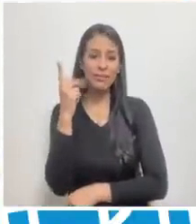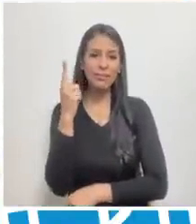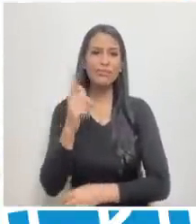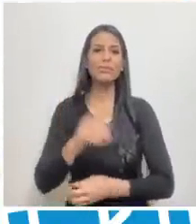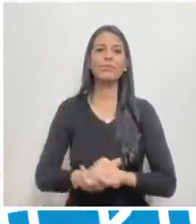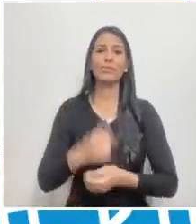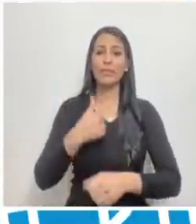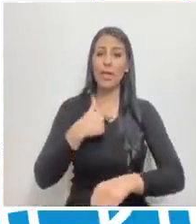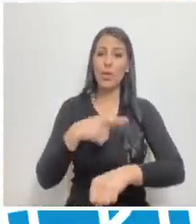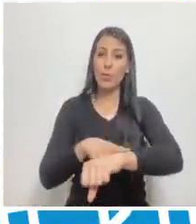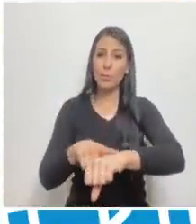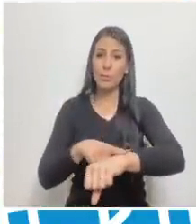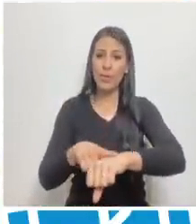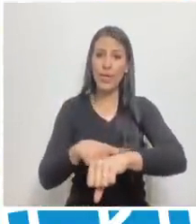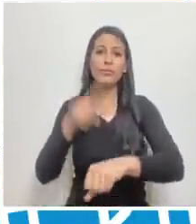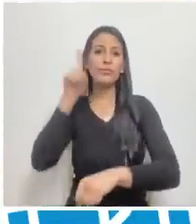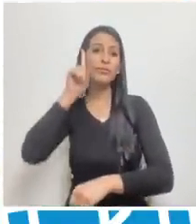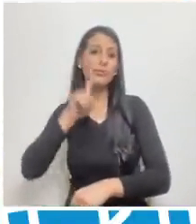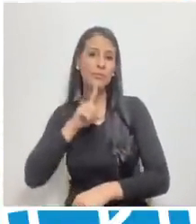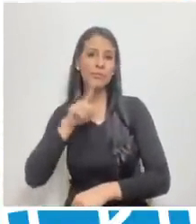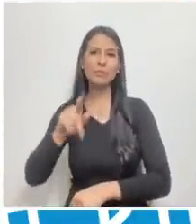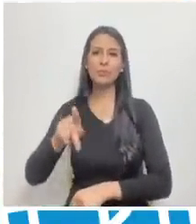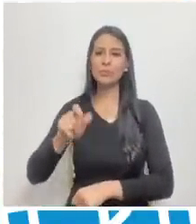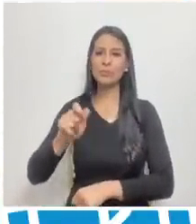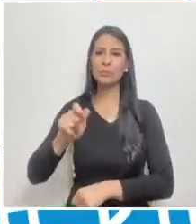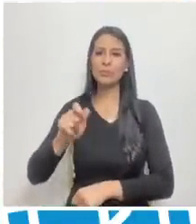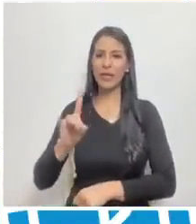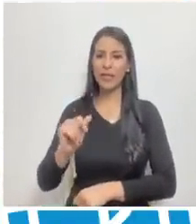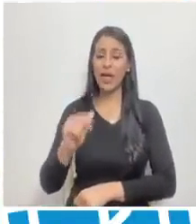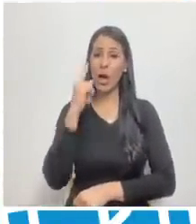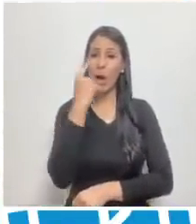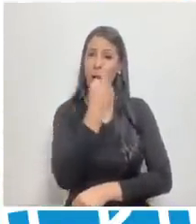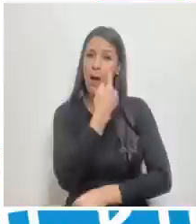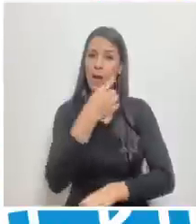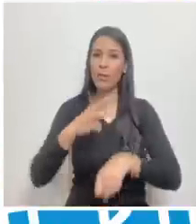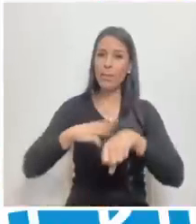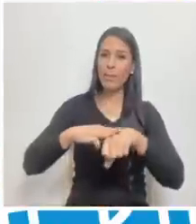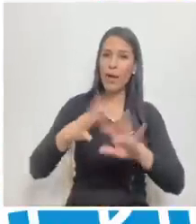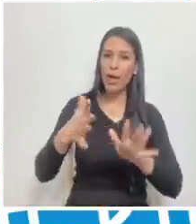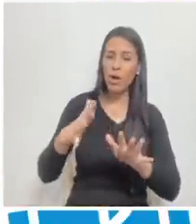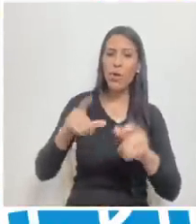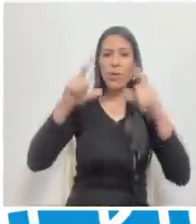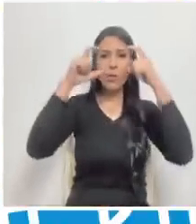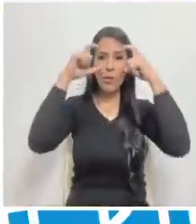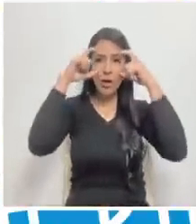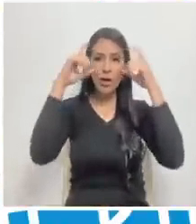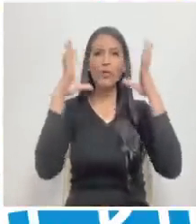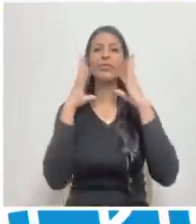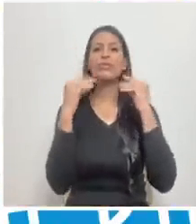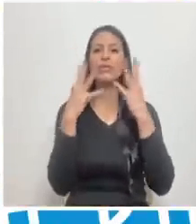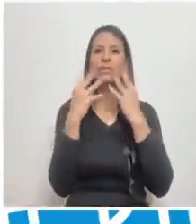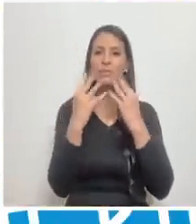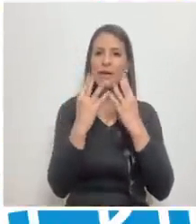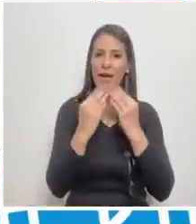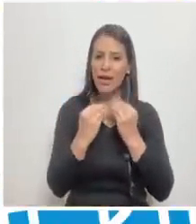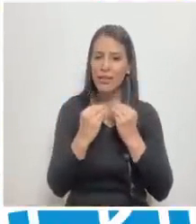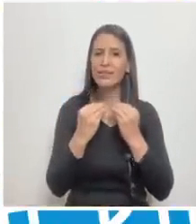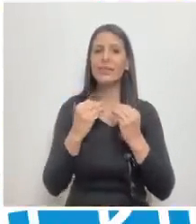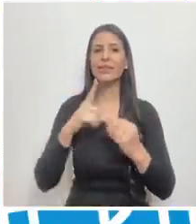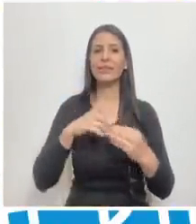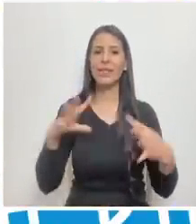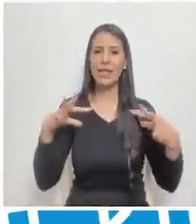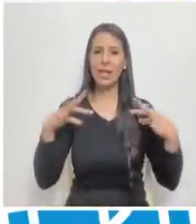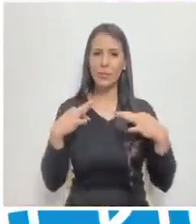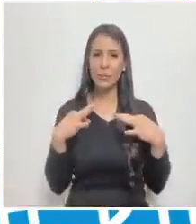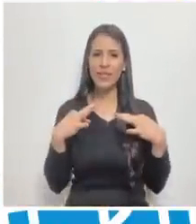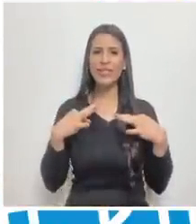cor parda, olhos castanhos, uso óculos, uso barba, estou usando uma camisa na